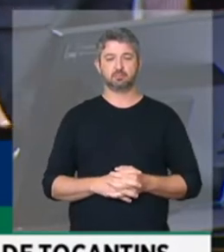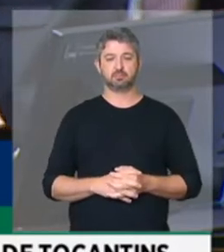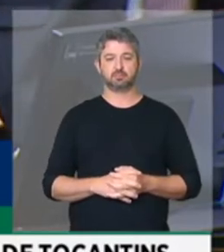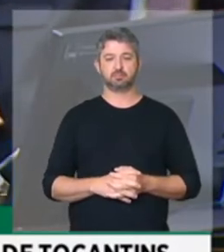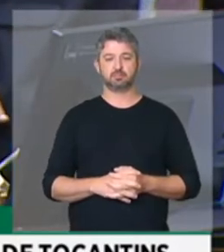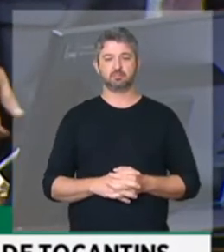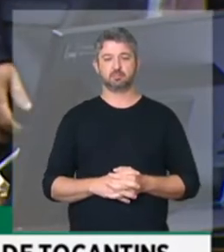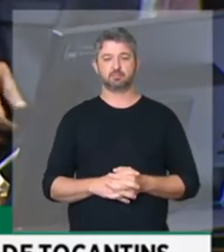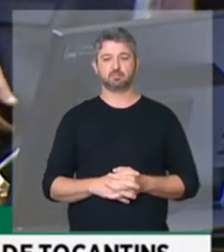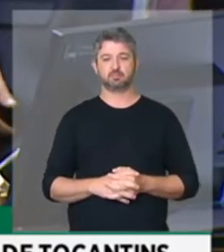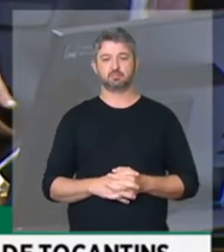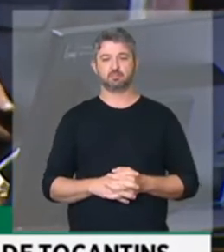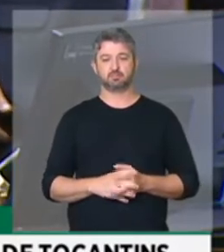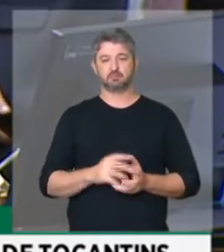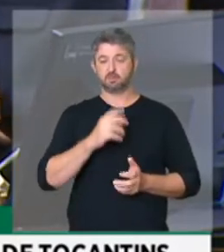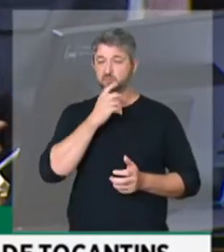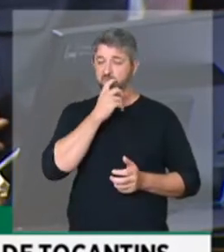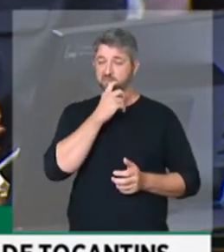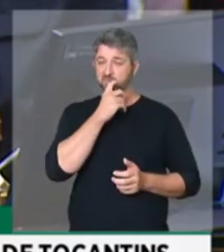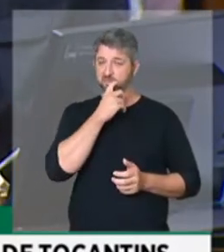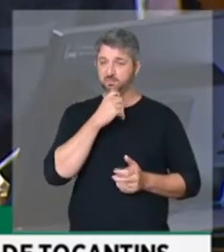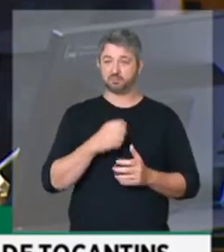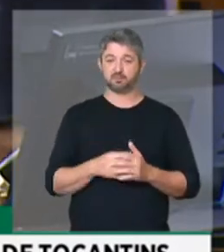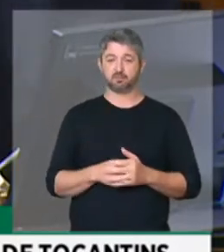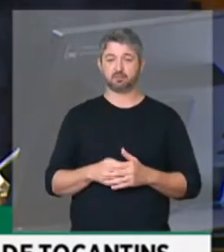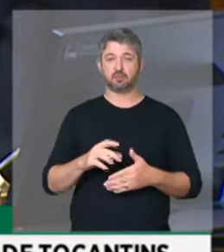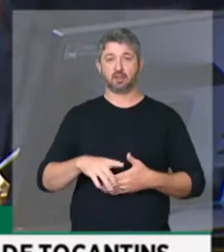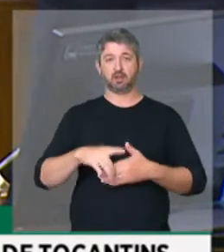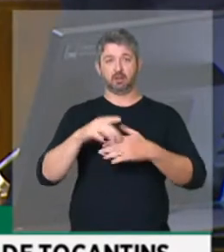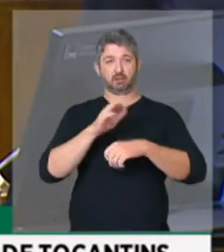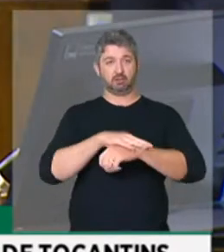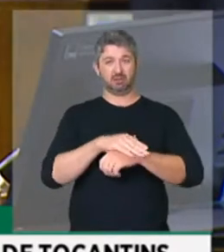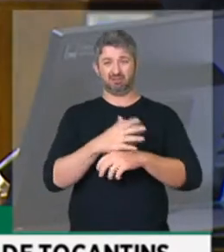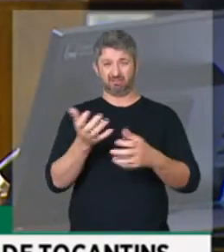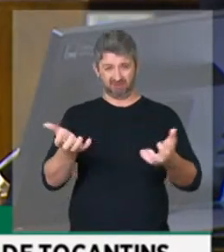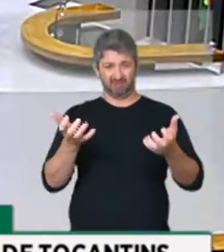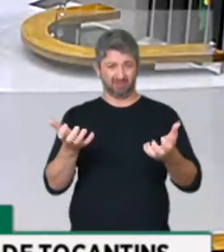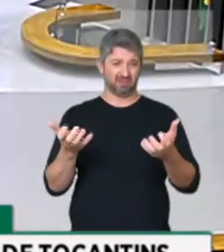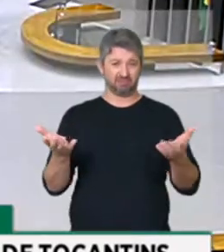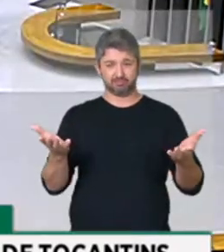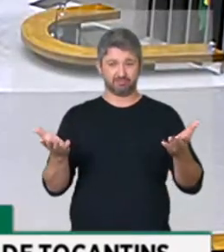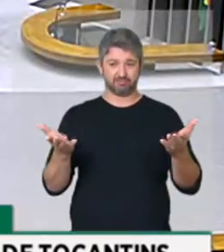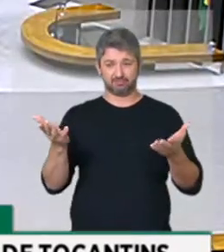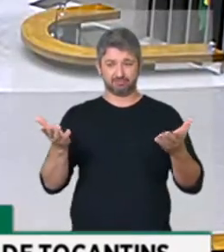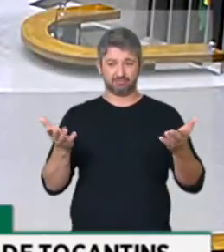Como orienta o tempo de líder? Alguém quer?